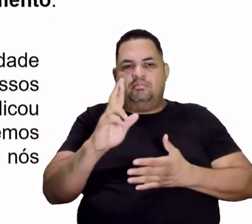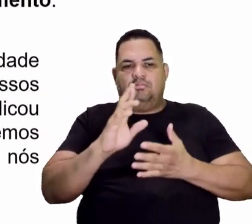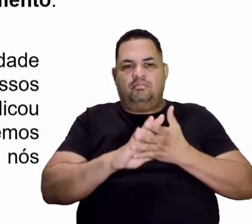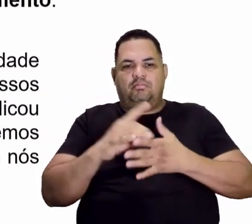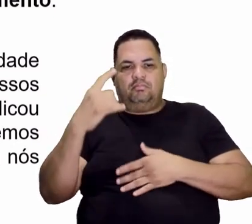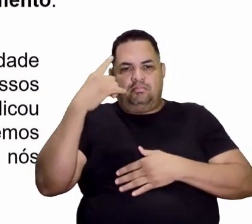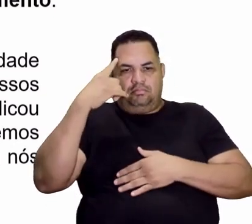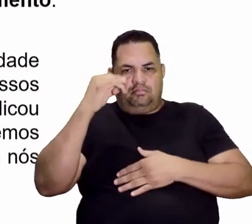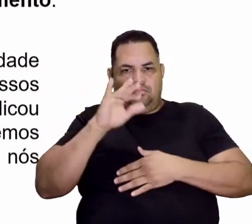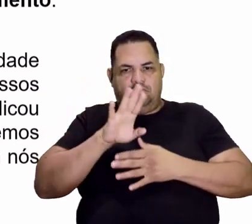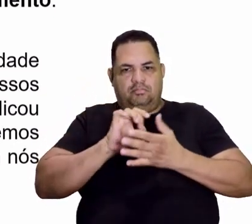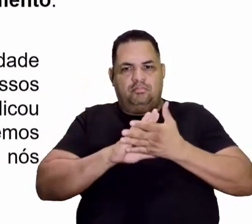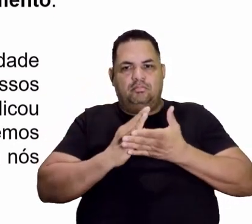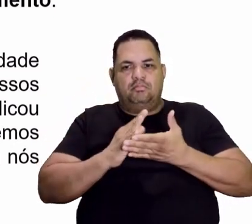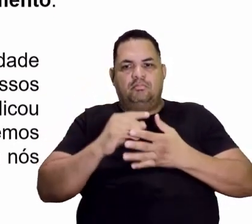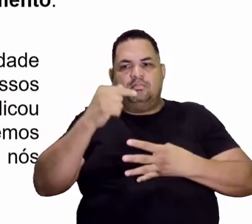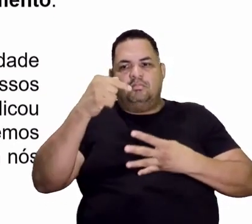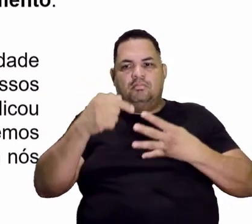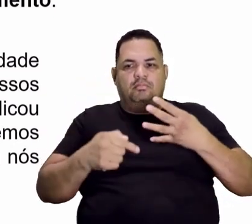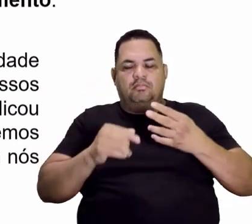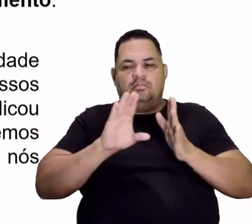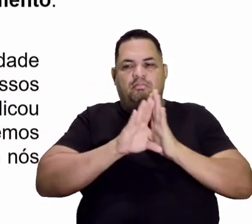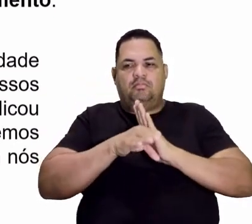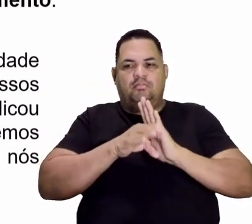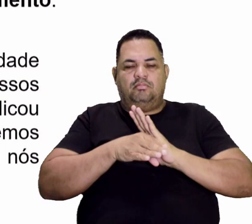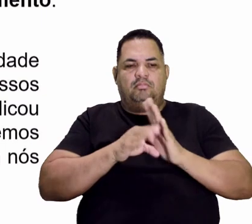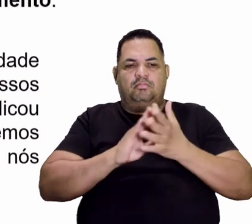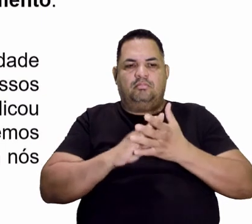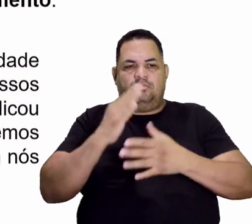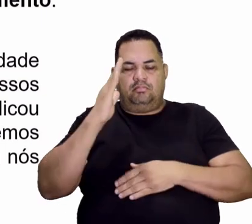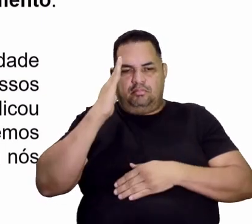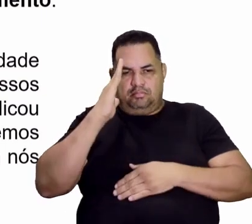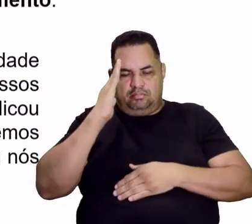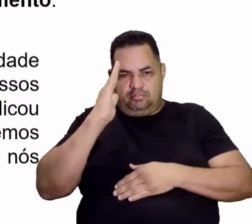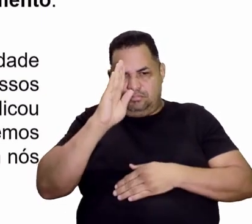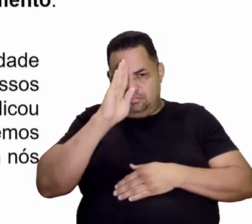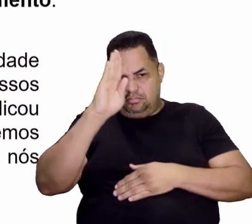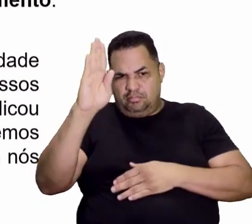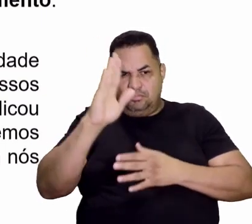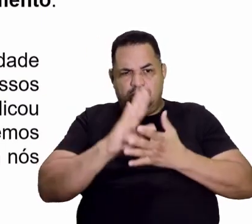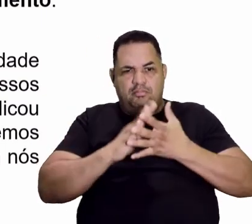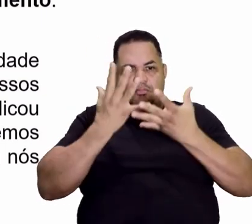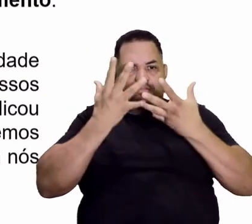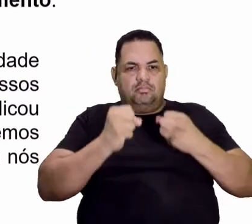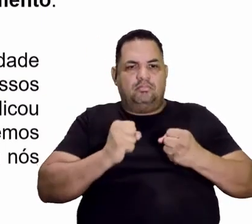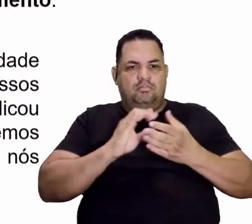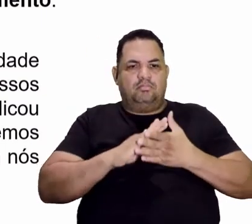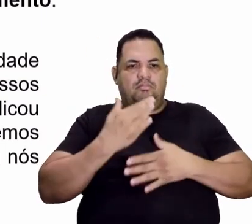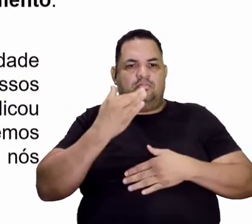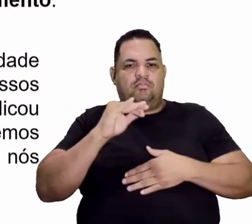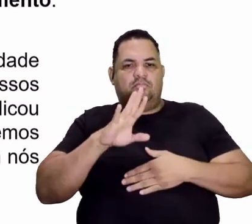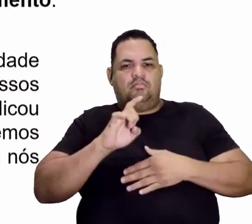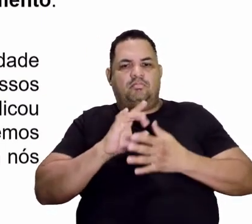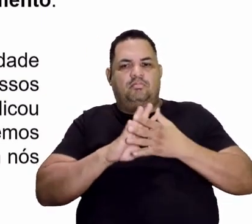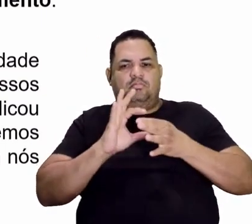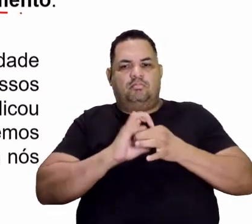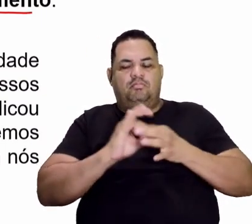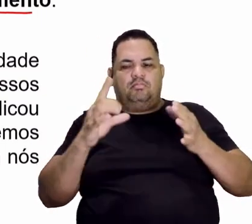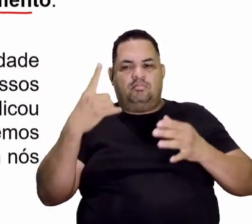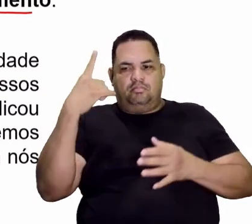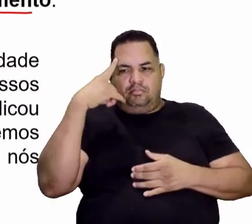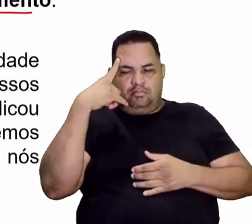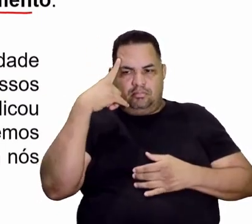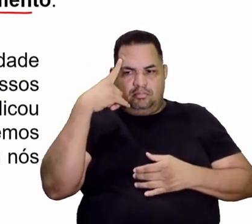pensamento de Voltaire estava centrado em 3 conceitos essenciais: o de tolerância, de superstição e de liberdade